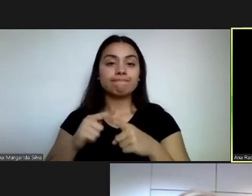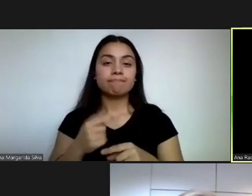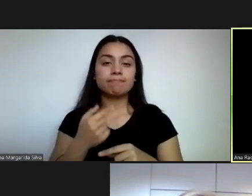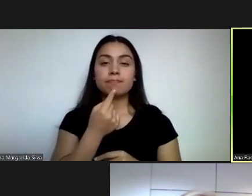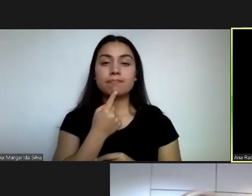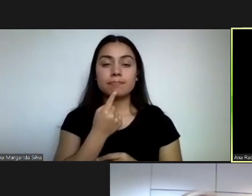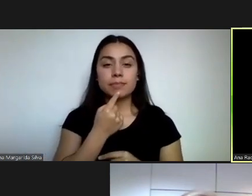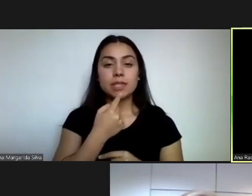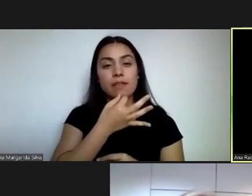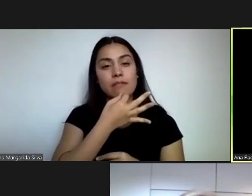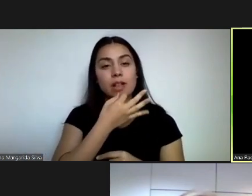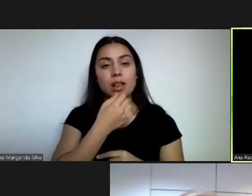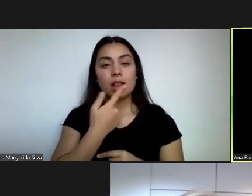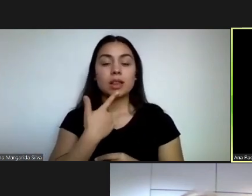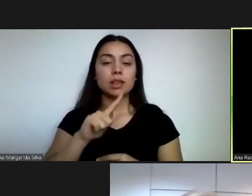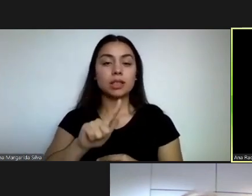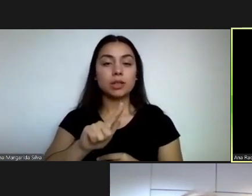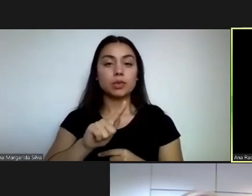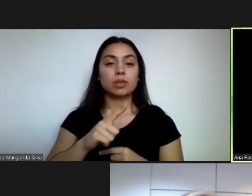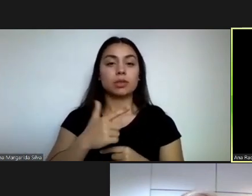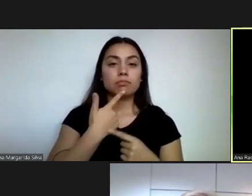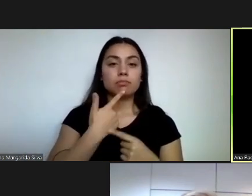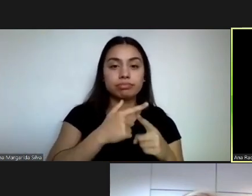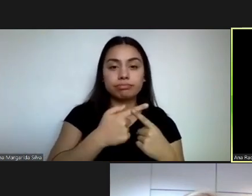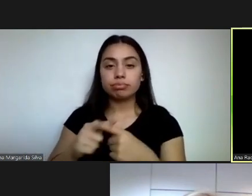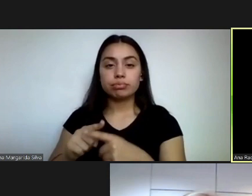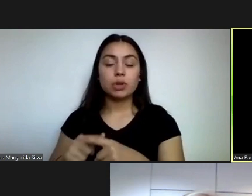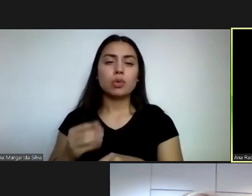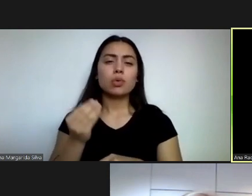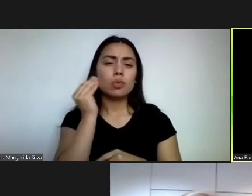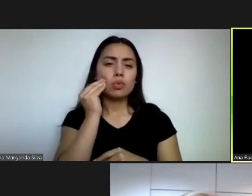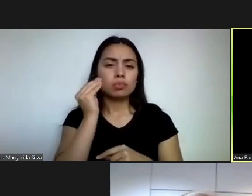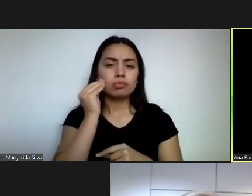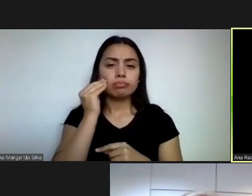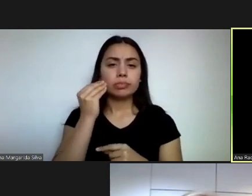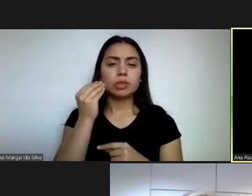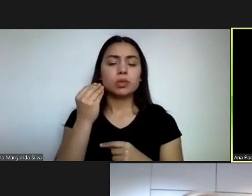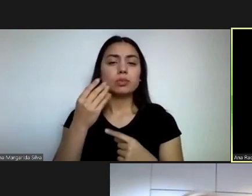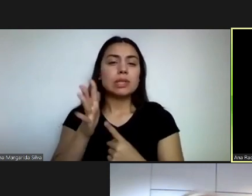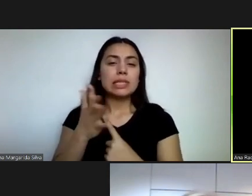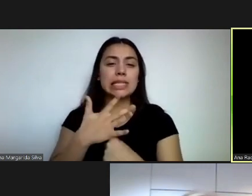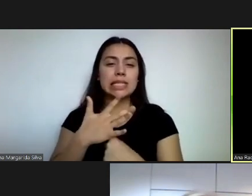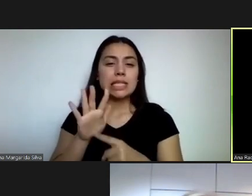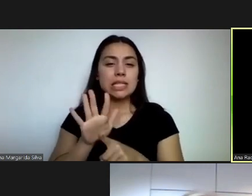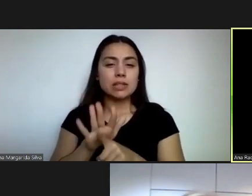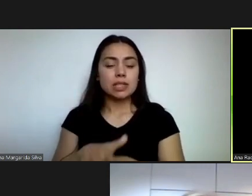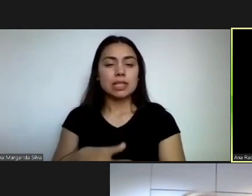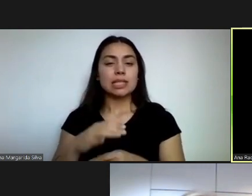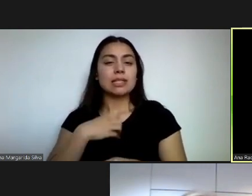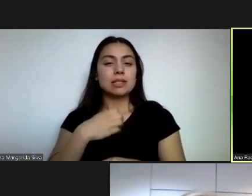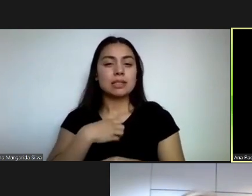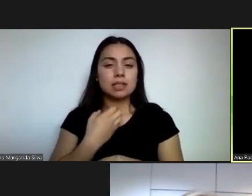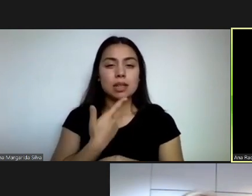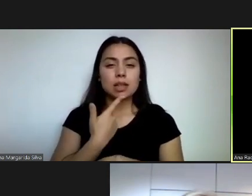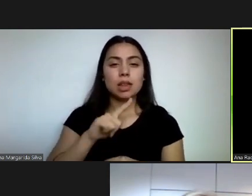a sua gestão da diversidade linguística, como é que eles autorrelatavam relativamente às competências das línguas que tinham